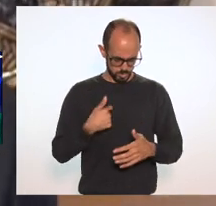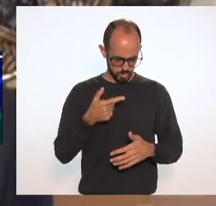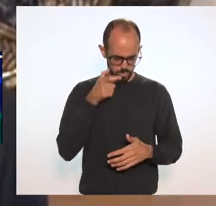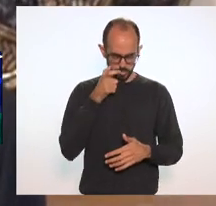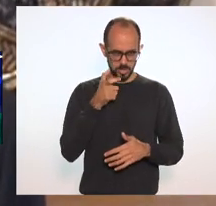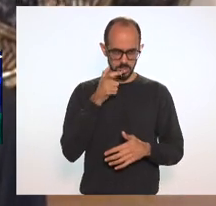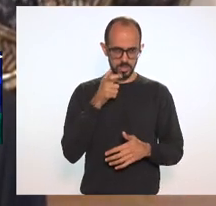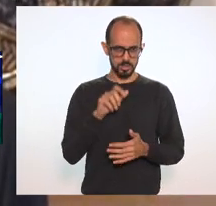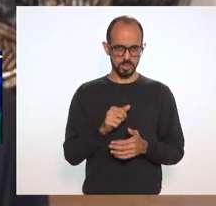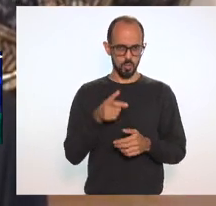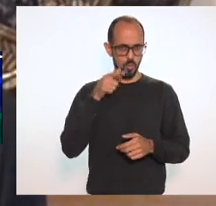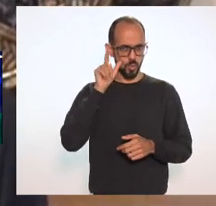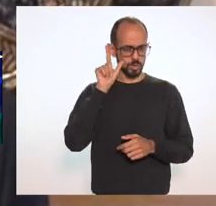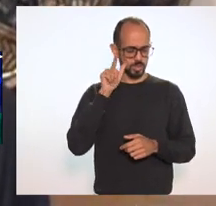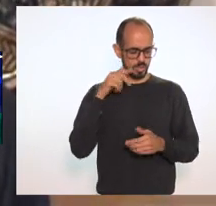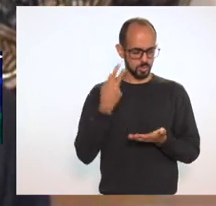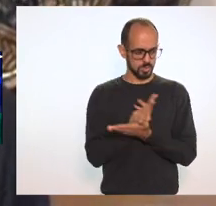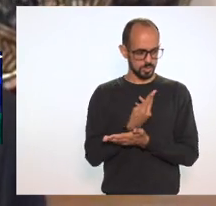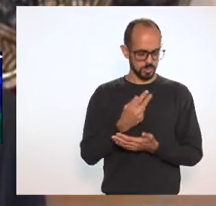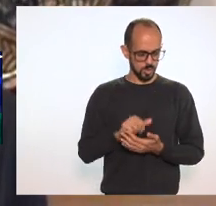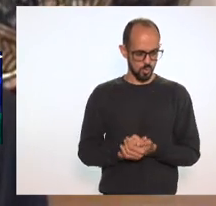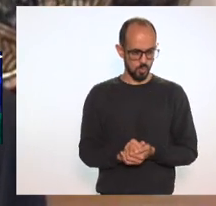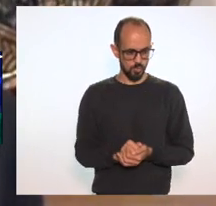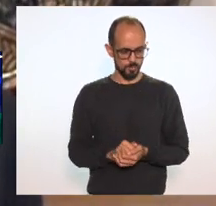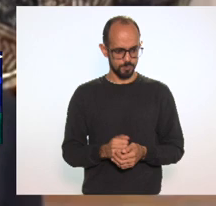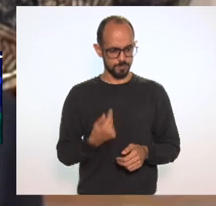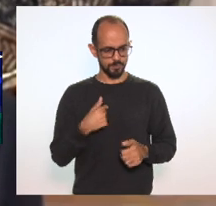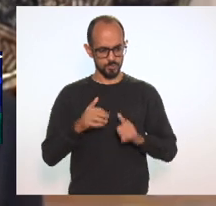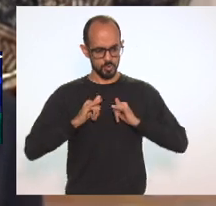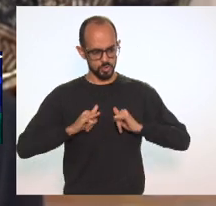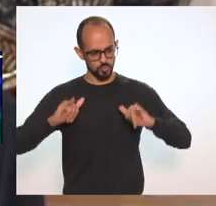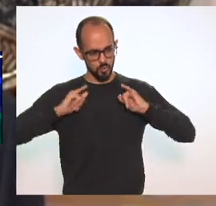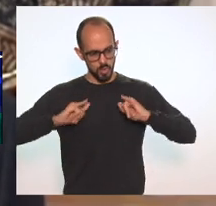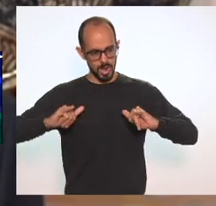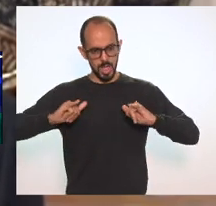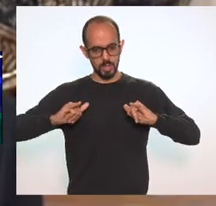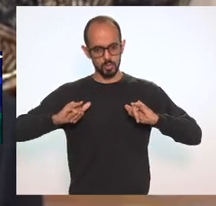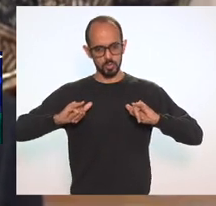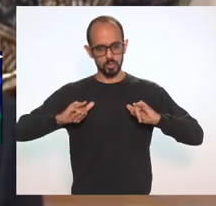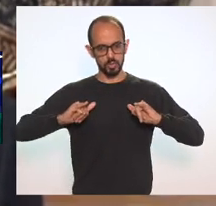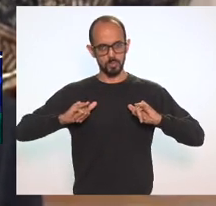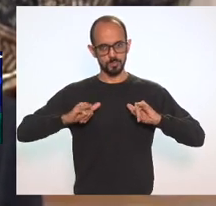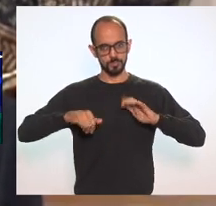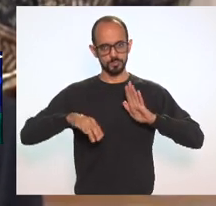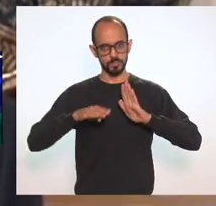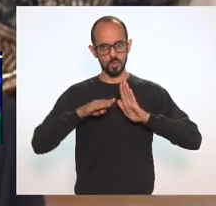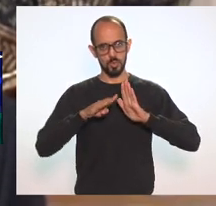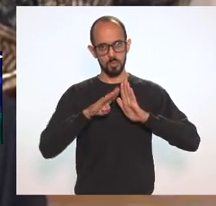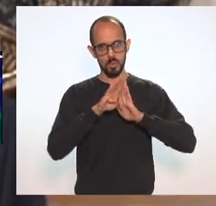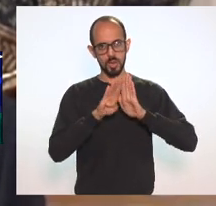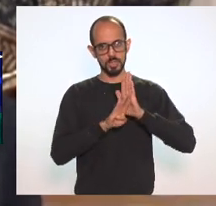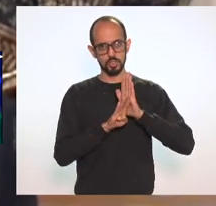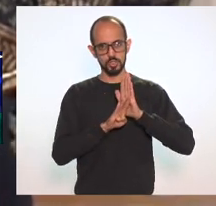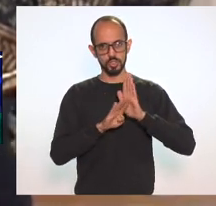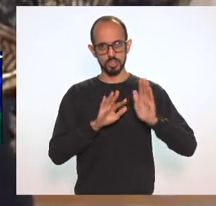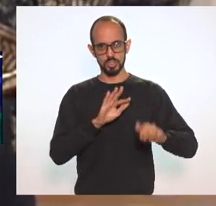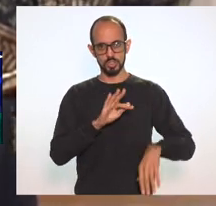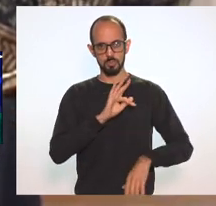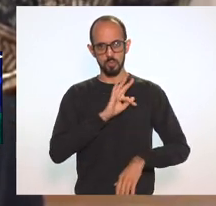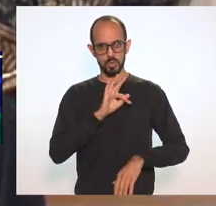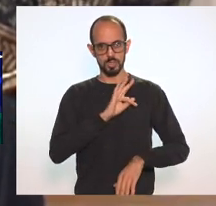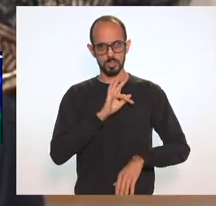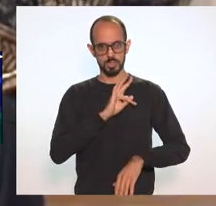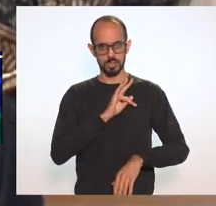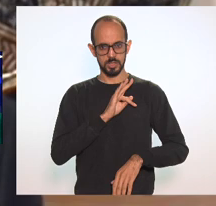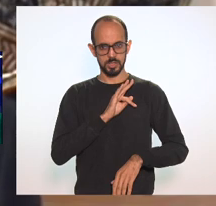chamou atenção no dia de ontem que saiu no boletim da polícia militar E aí essas palavras vão